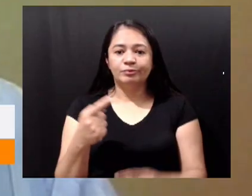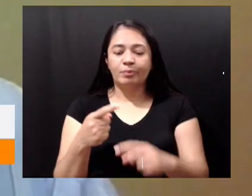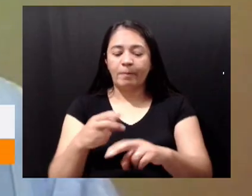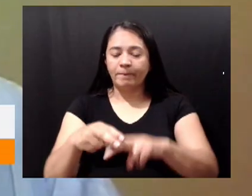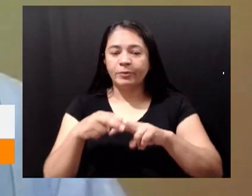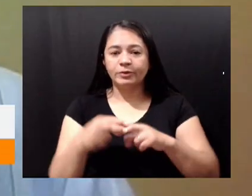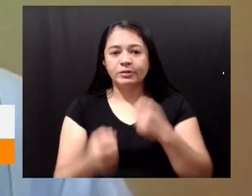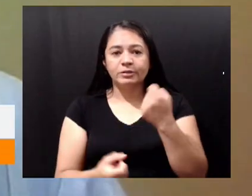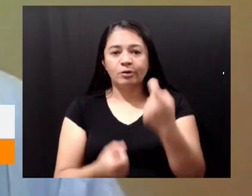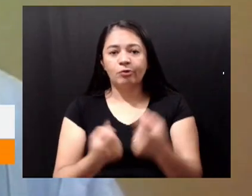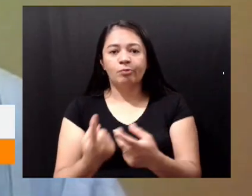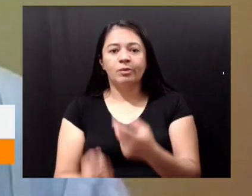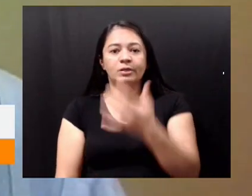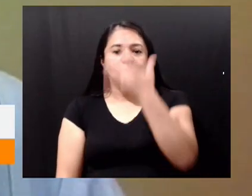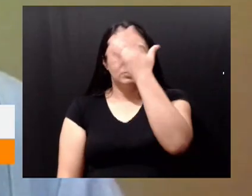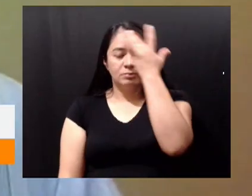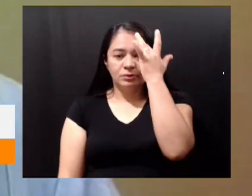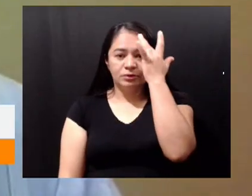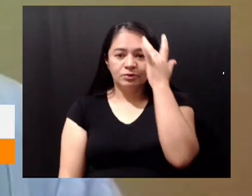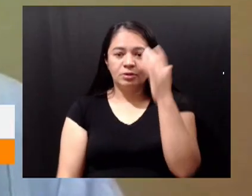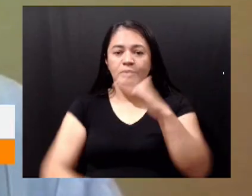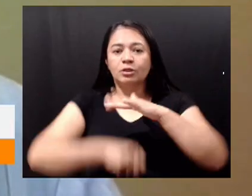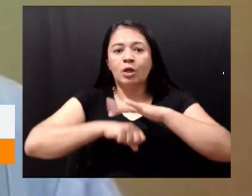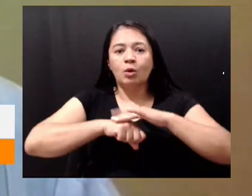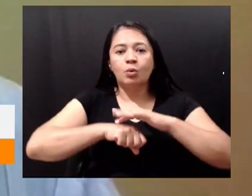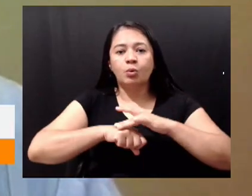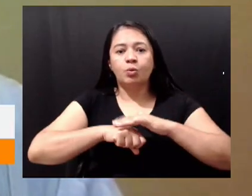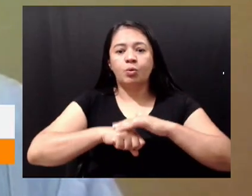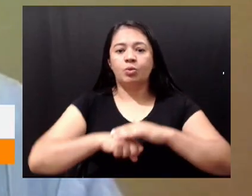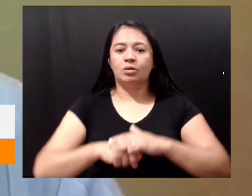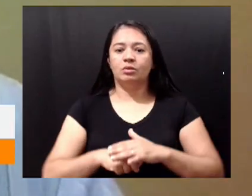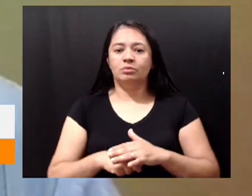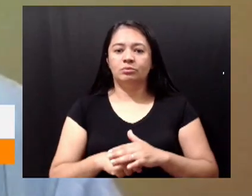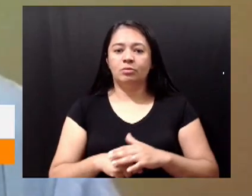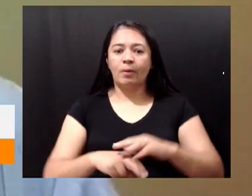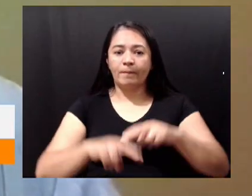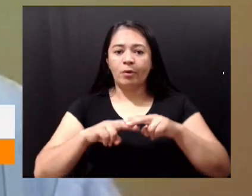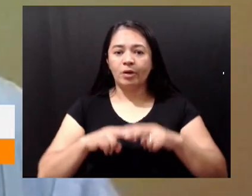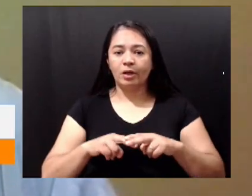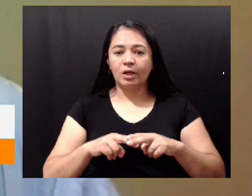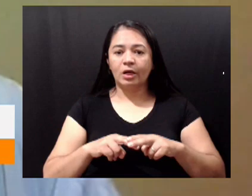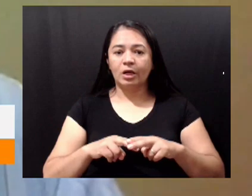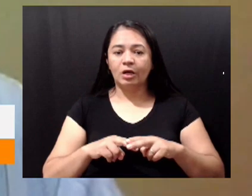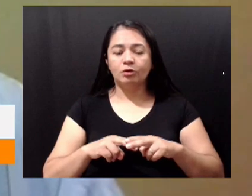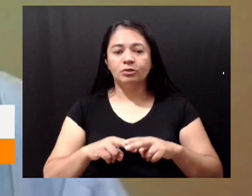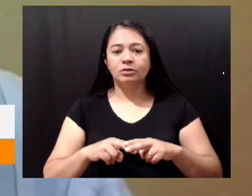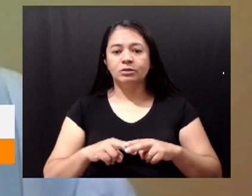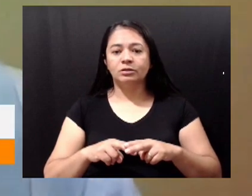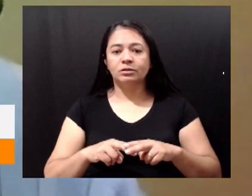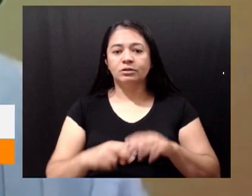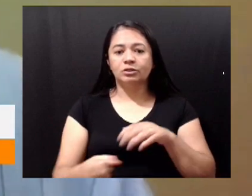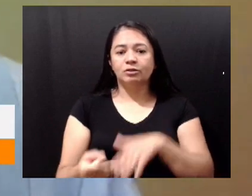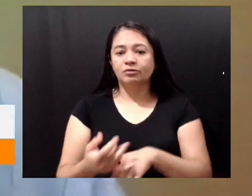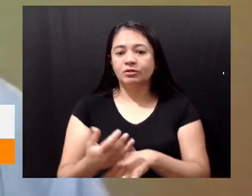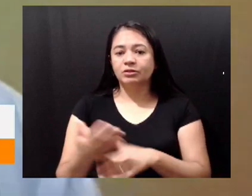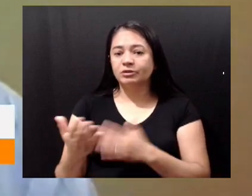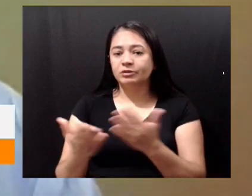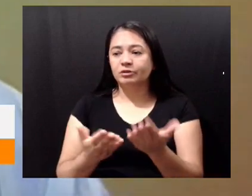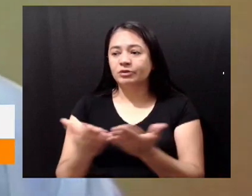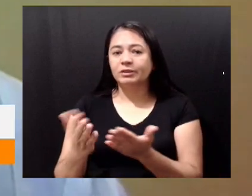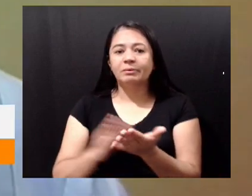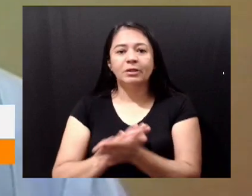está adoecendo, adquirindo determinadas infecções que não respondem a nenhum tratamento disponível, né?